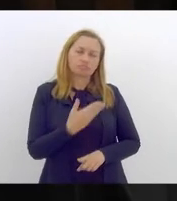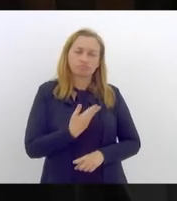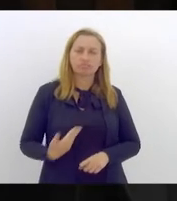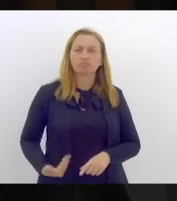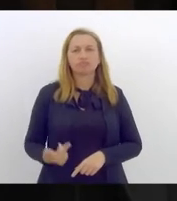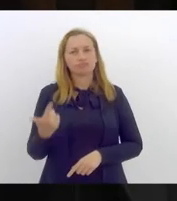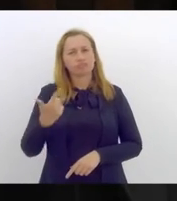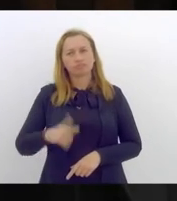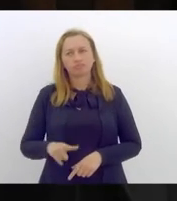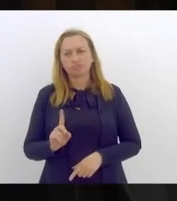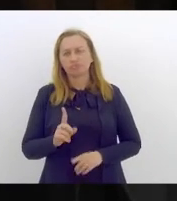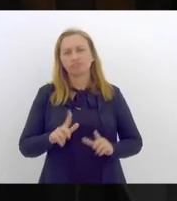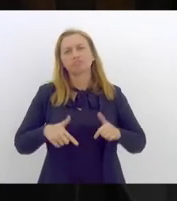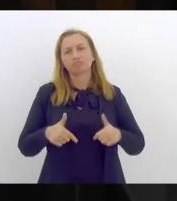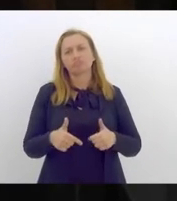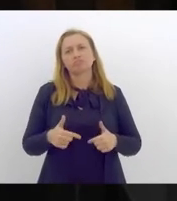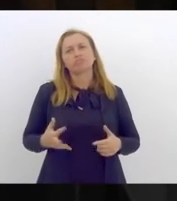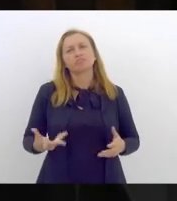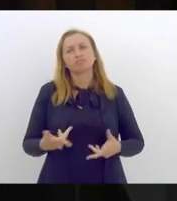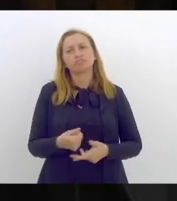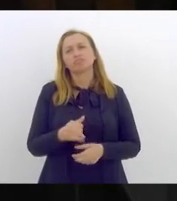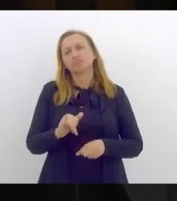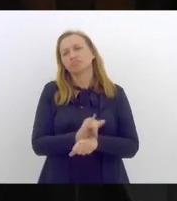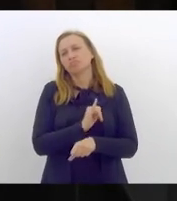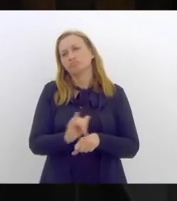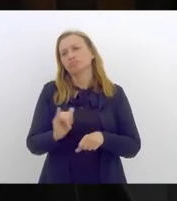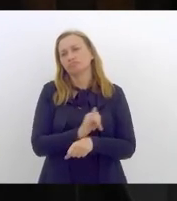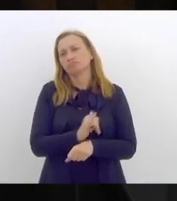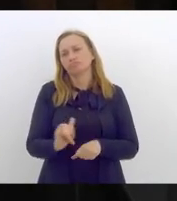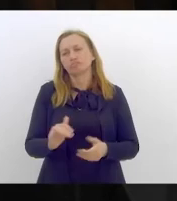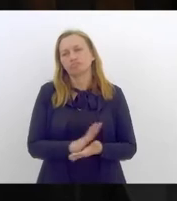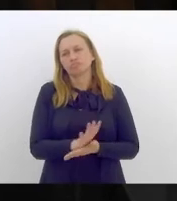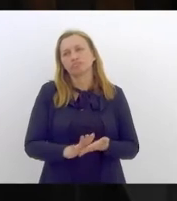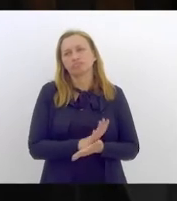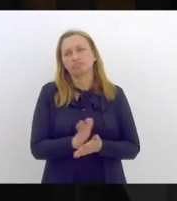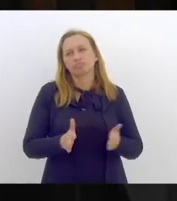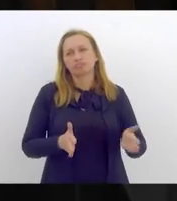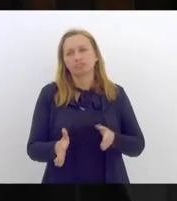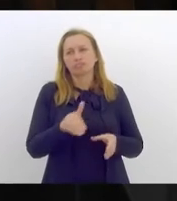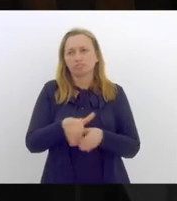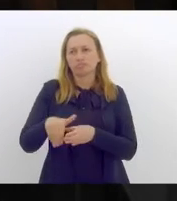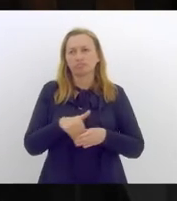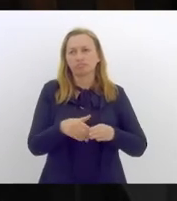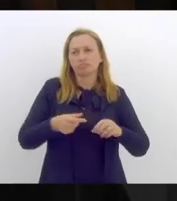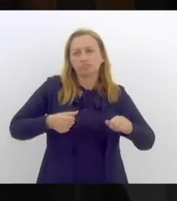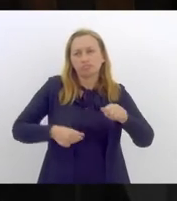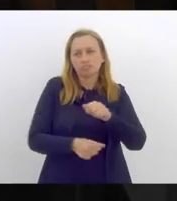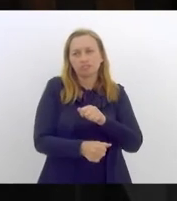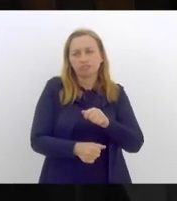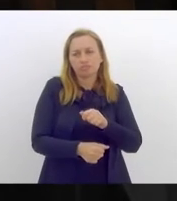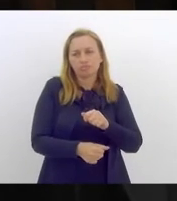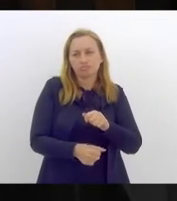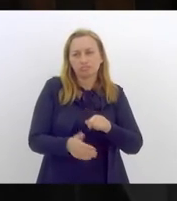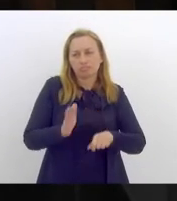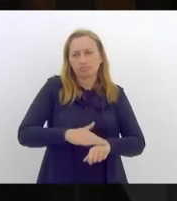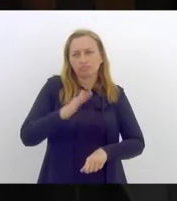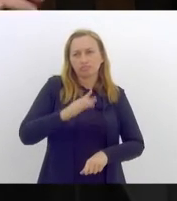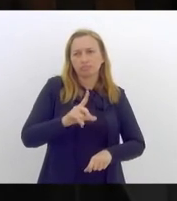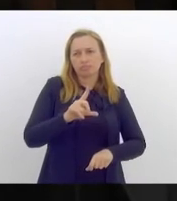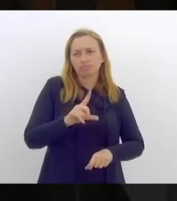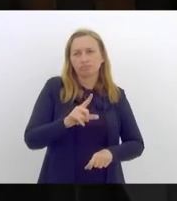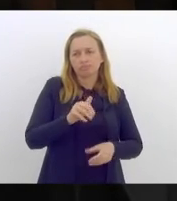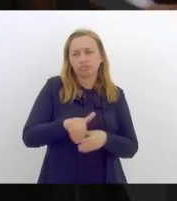vez, não age com prudência, não age com planejamento. No ano eleitoral aumenta o investimento em habitação e no ano que